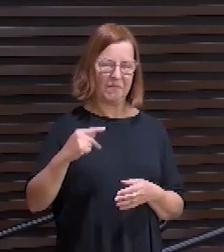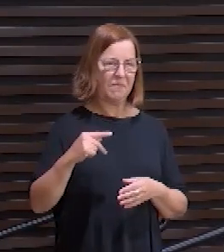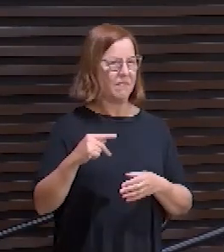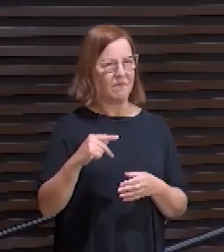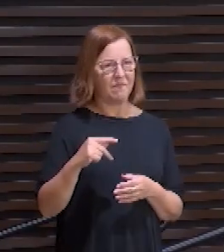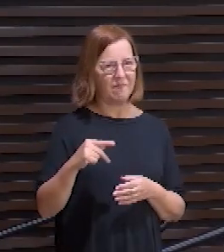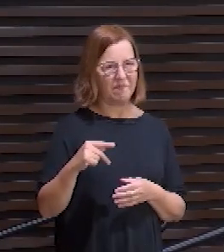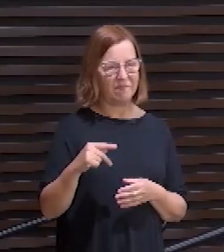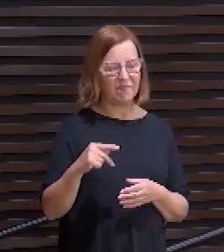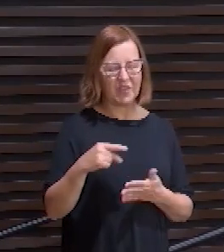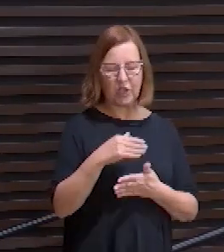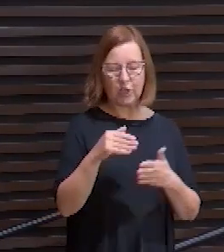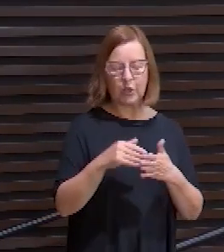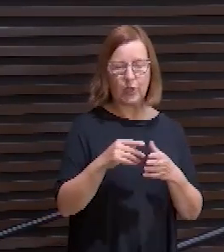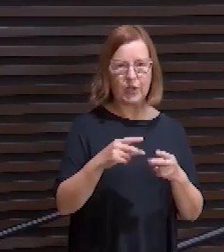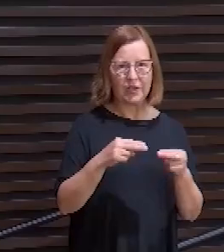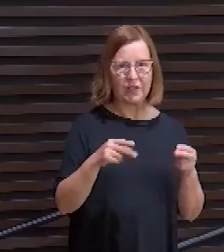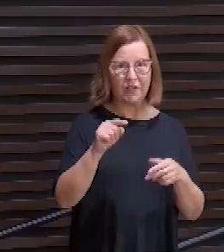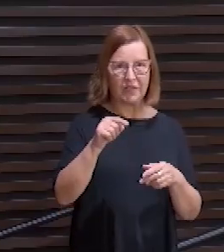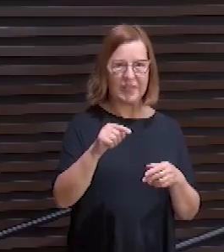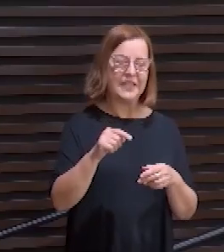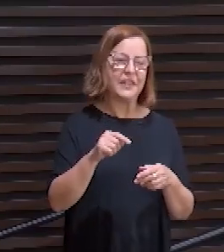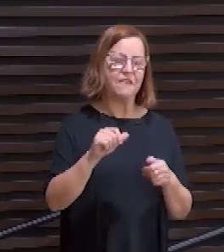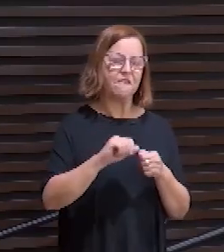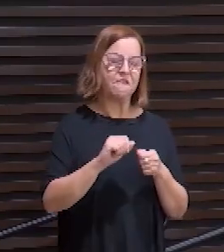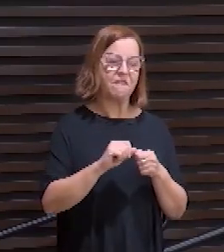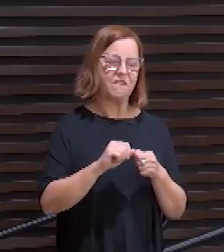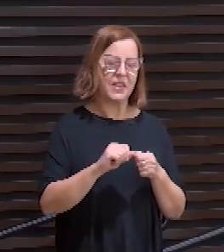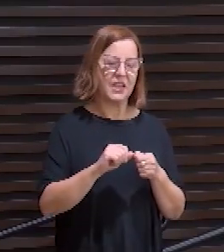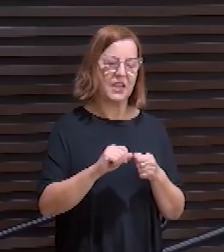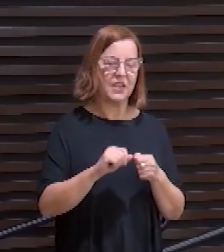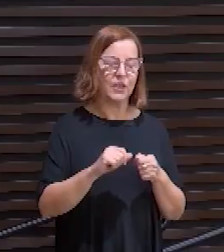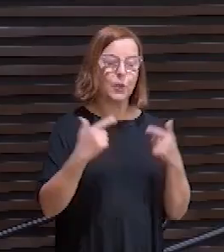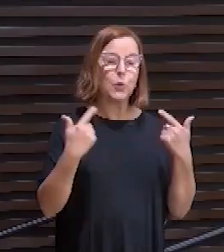daquilo que você faz, daquilo que você deixa de gastar, onde você gasta, como você gasta.